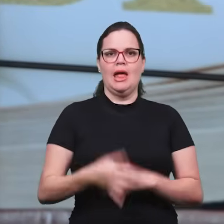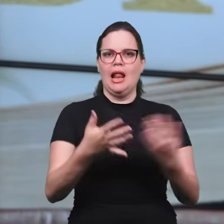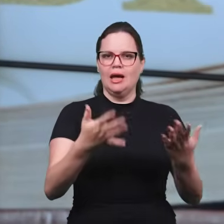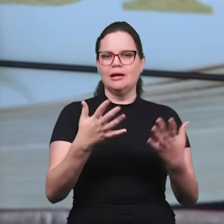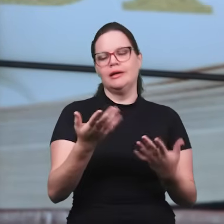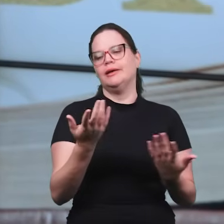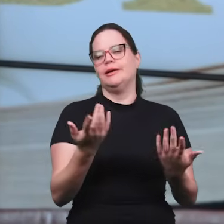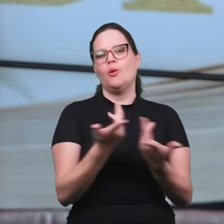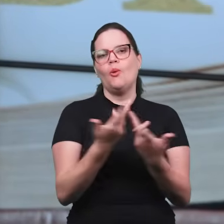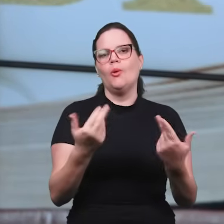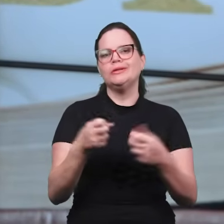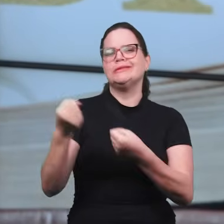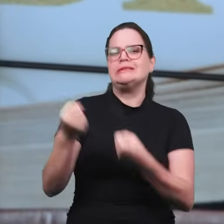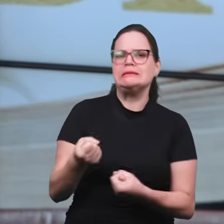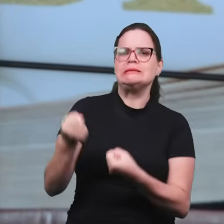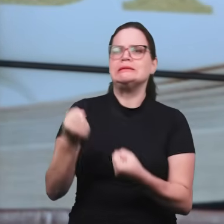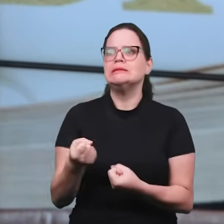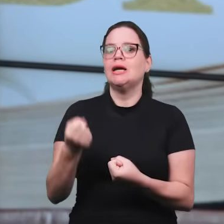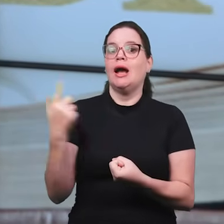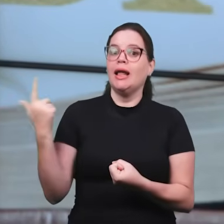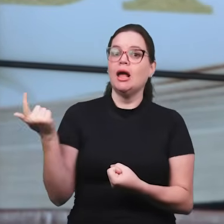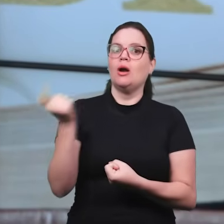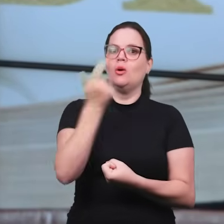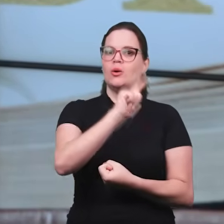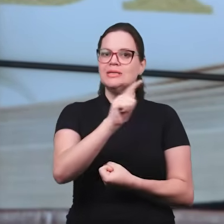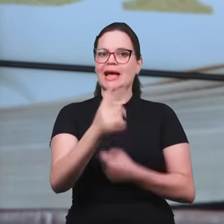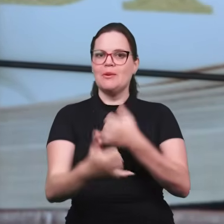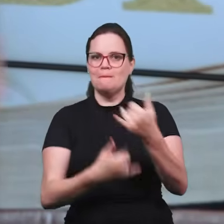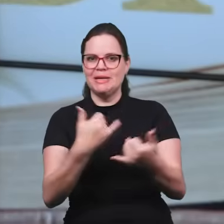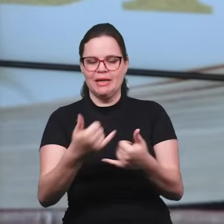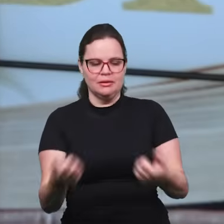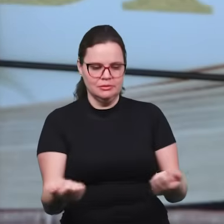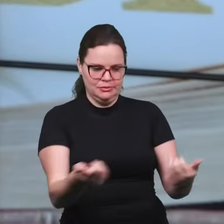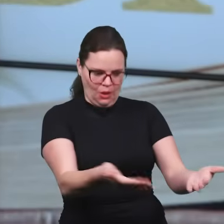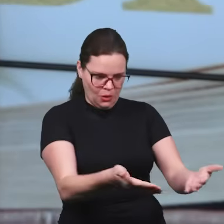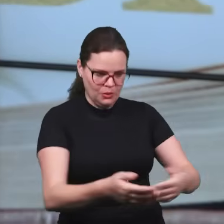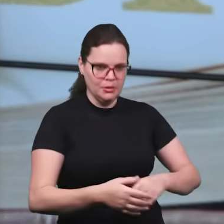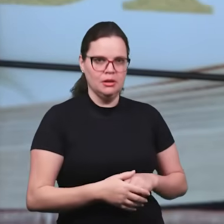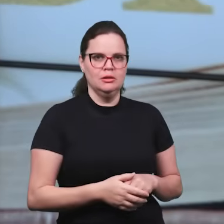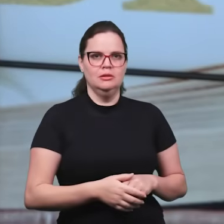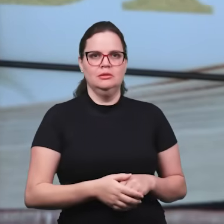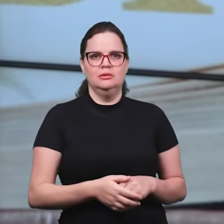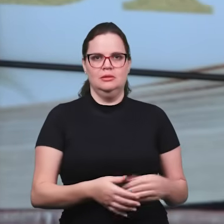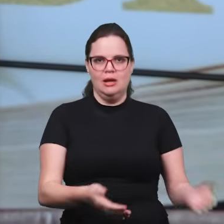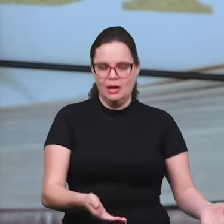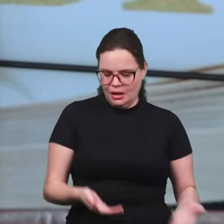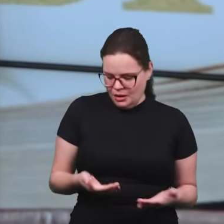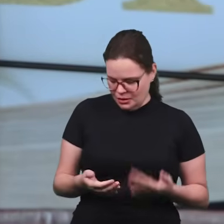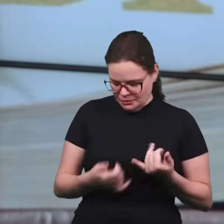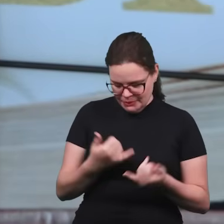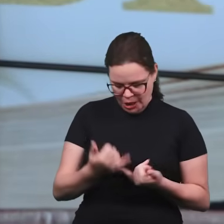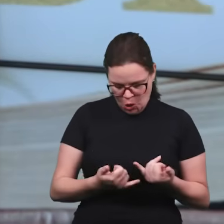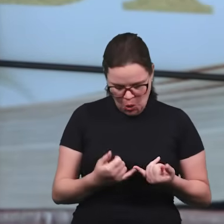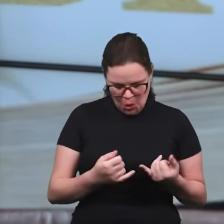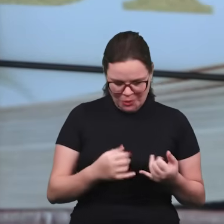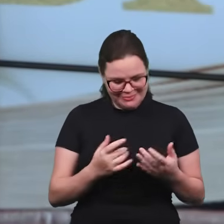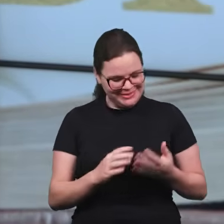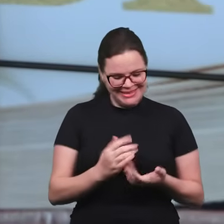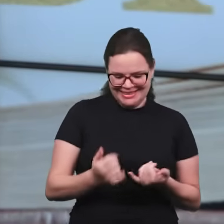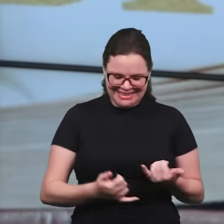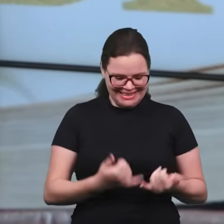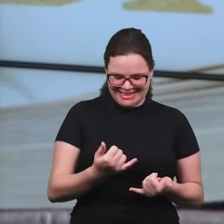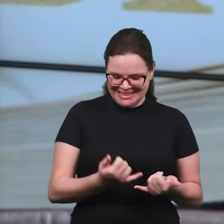ela quer alguma coisa. Então, quando ela recebe aquele brinquedo, por exemplo, que ela quer, pronto, ela brincou aquele